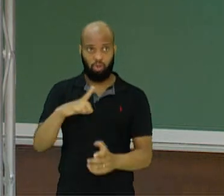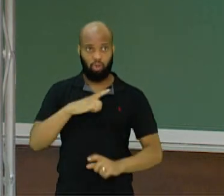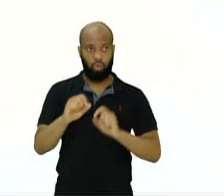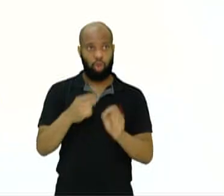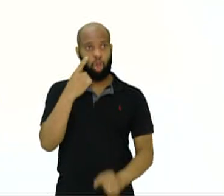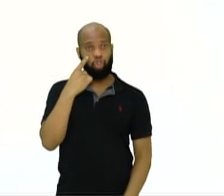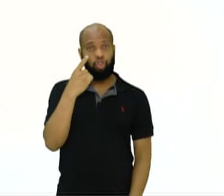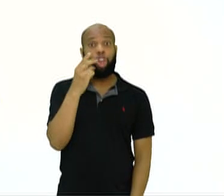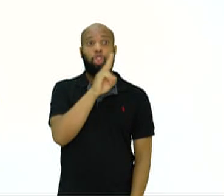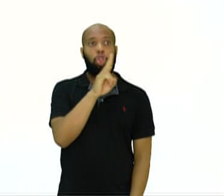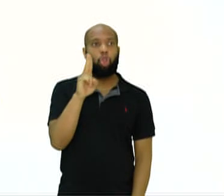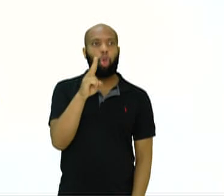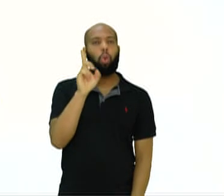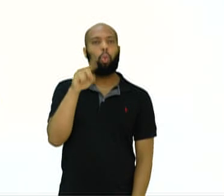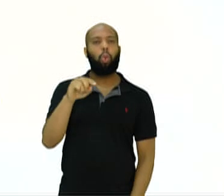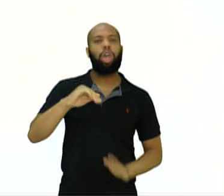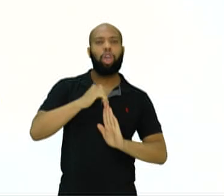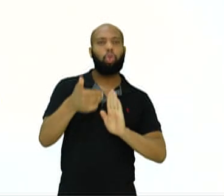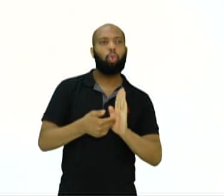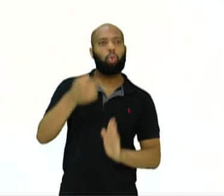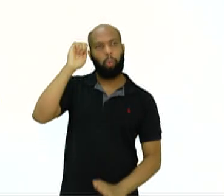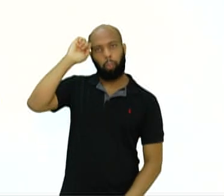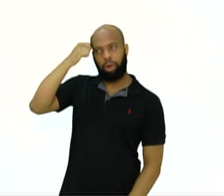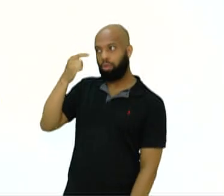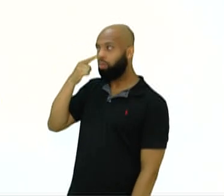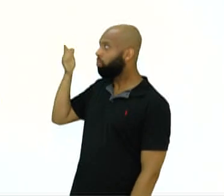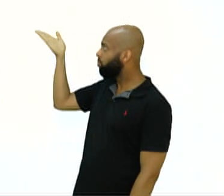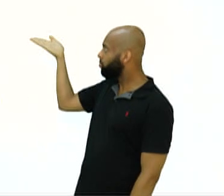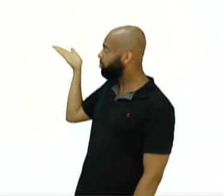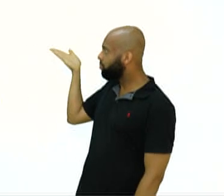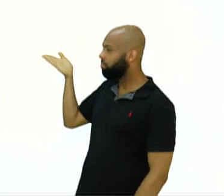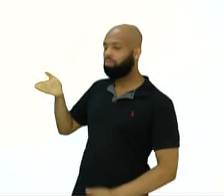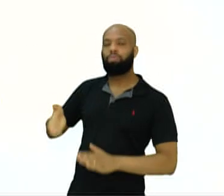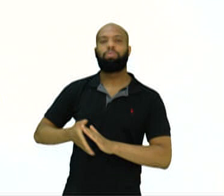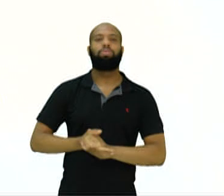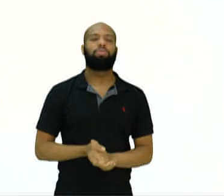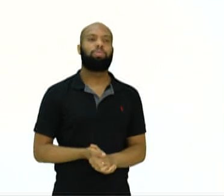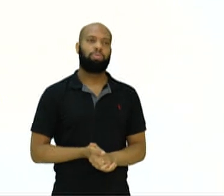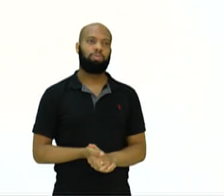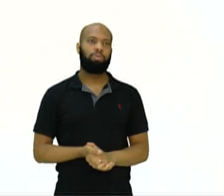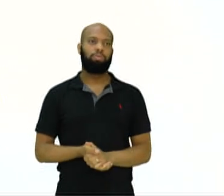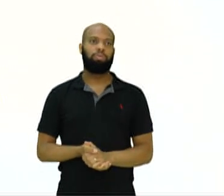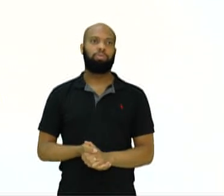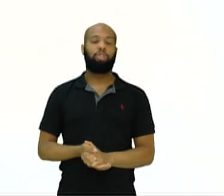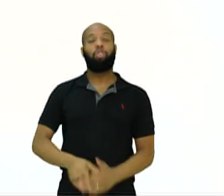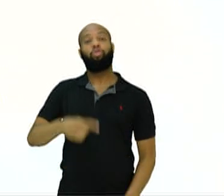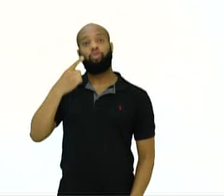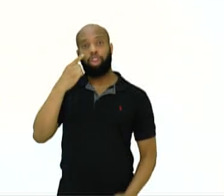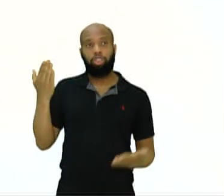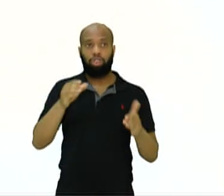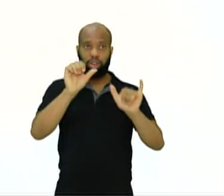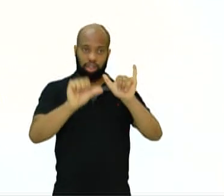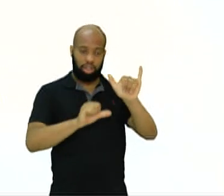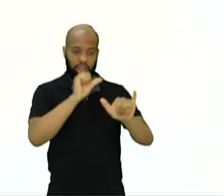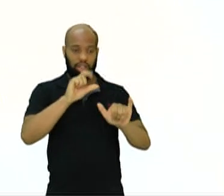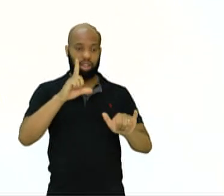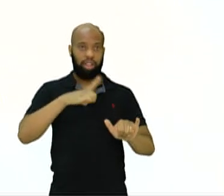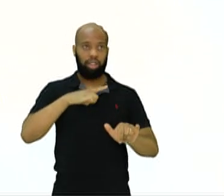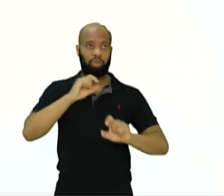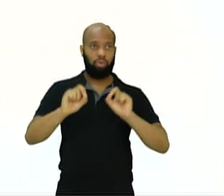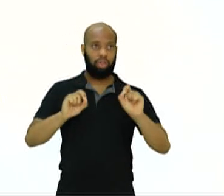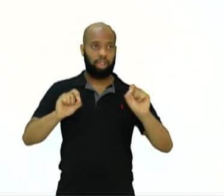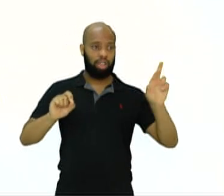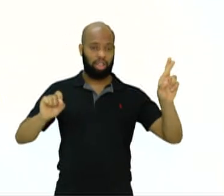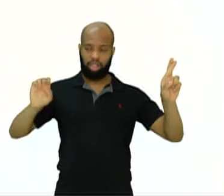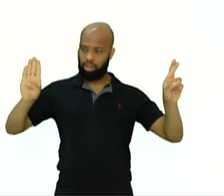halogenação, nitração, sulfonação, alquilação e acilação. Nessa reação você pode ver, ó, o B fica junto com o